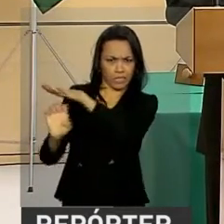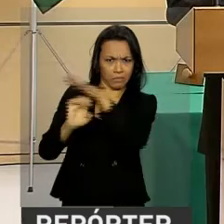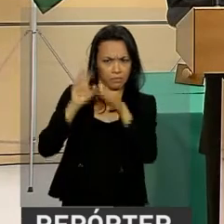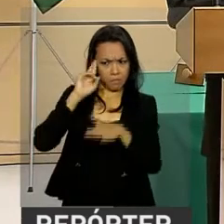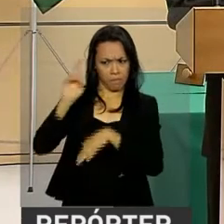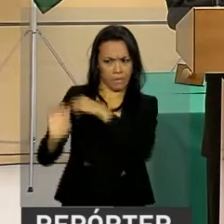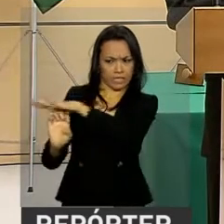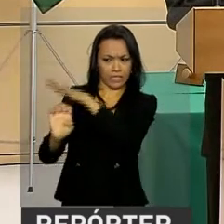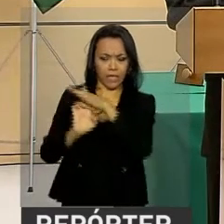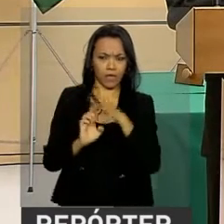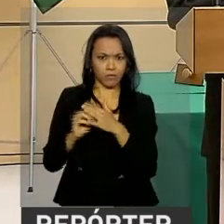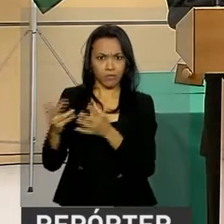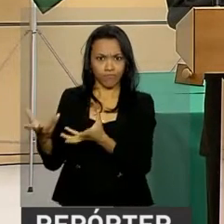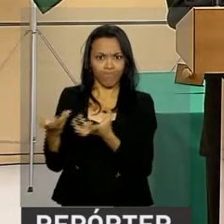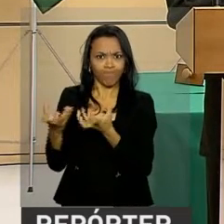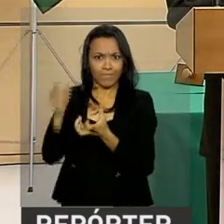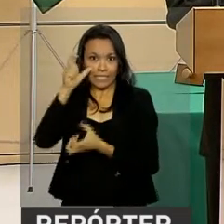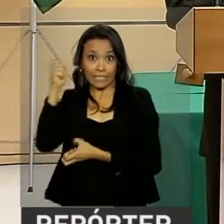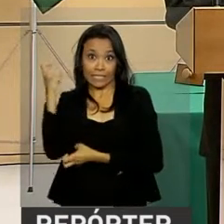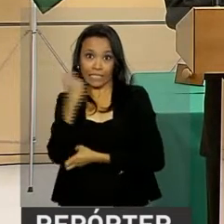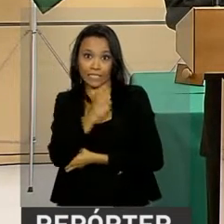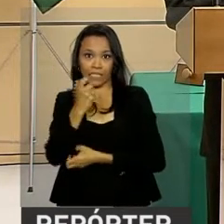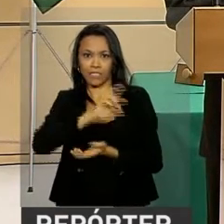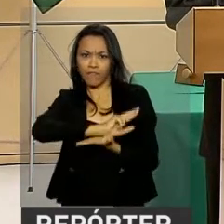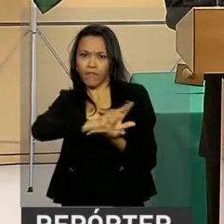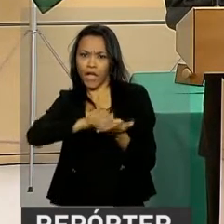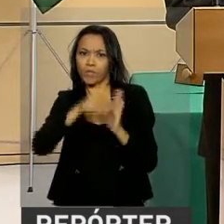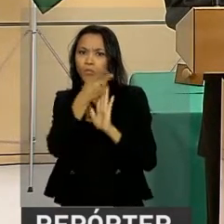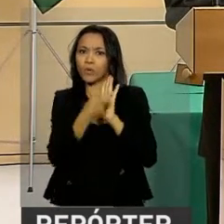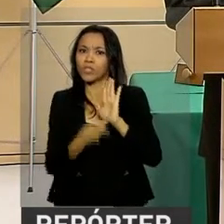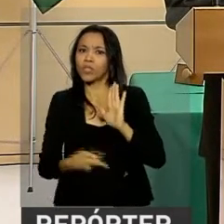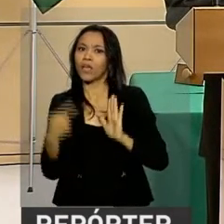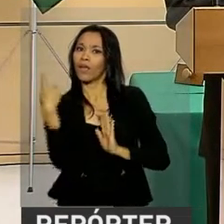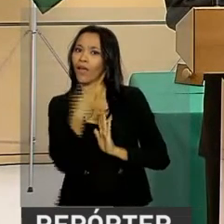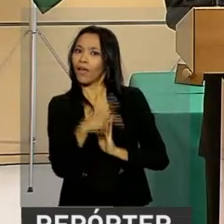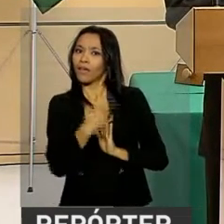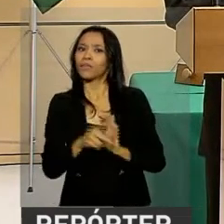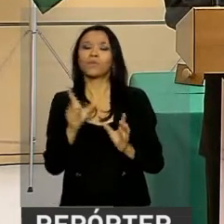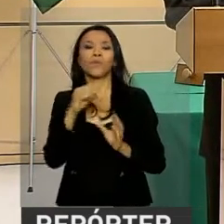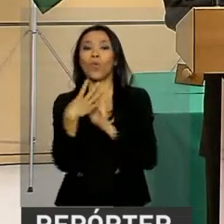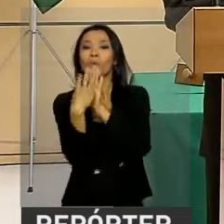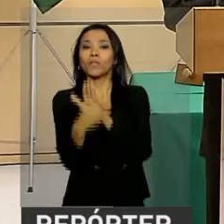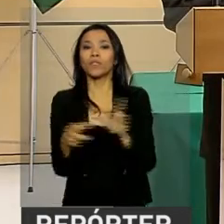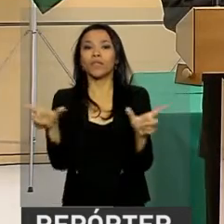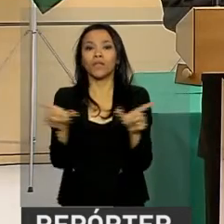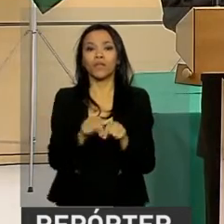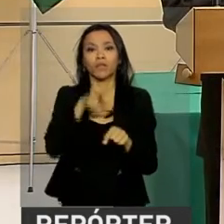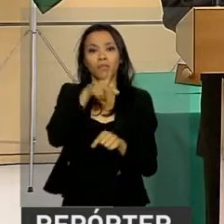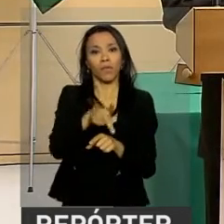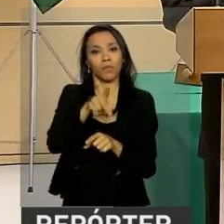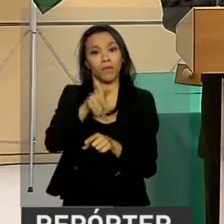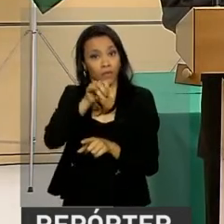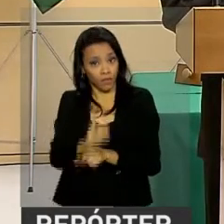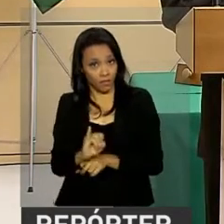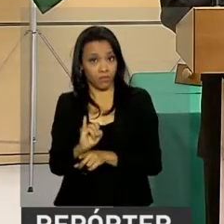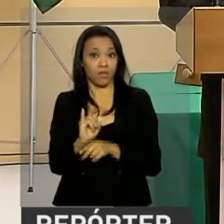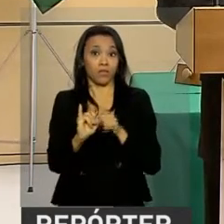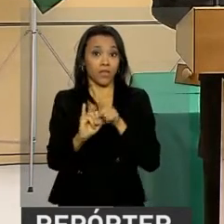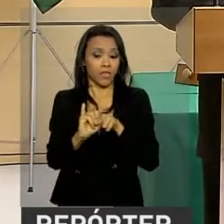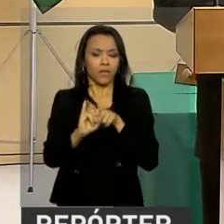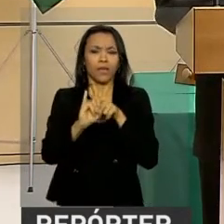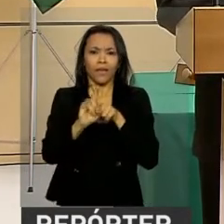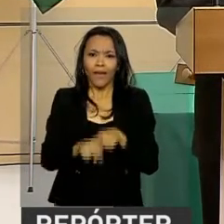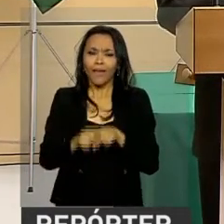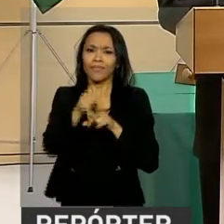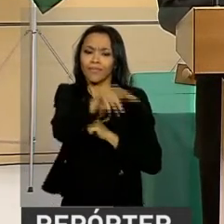japoneses forte interesse em vários projetos do nosso plano de parcerias de investimento com ênfase